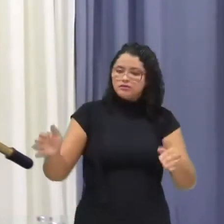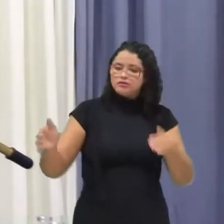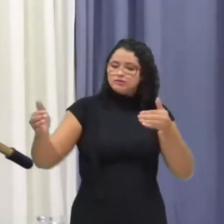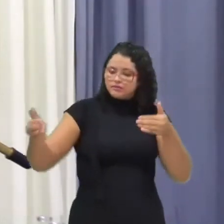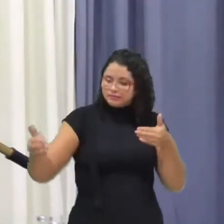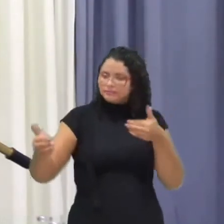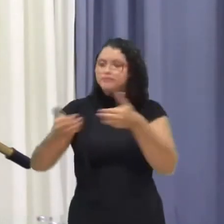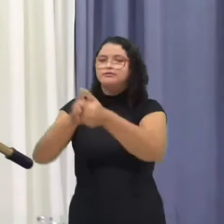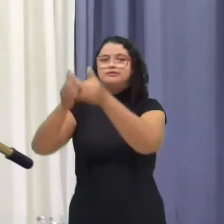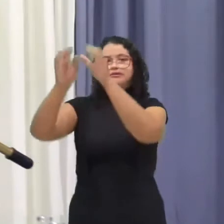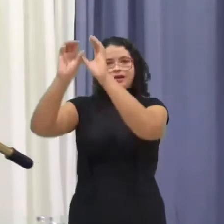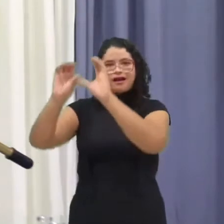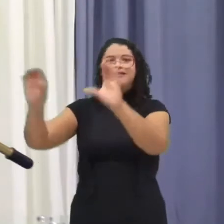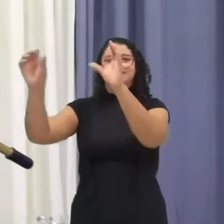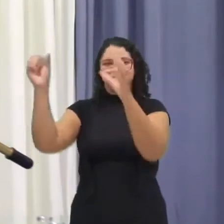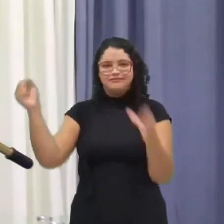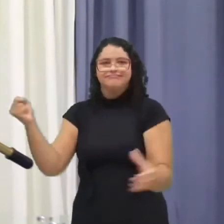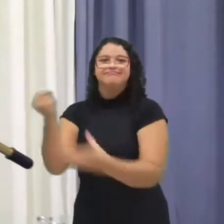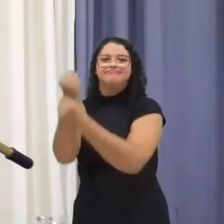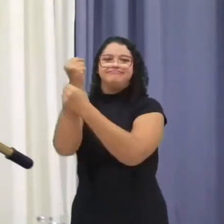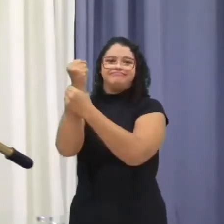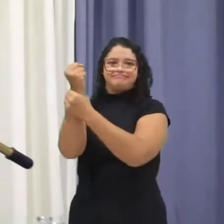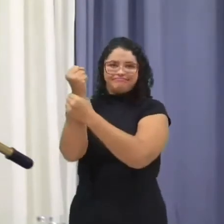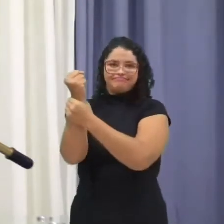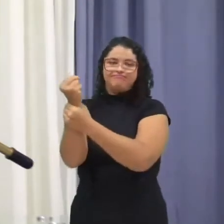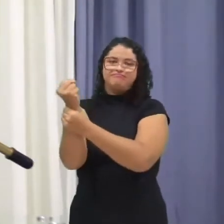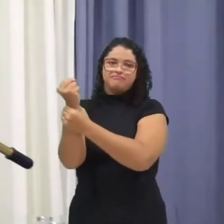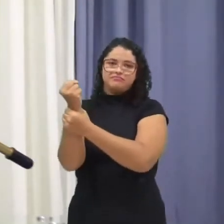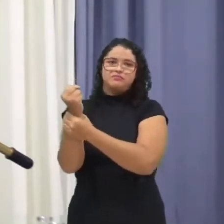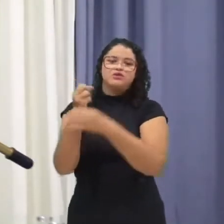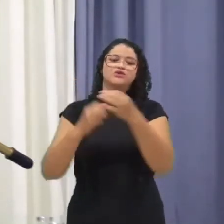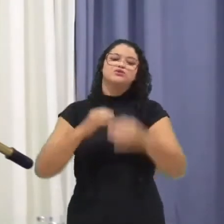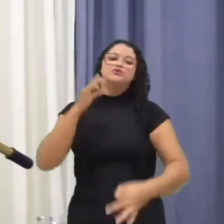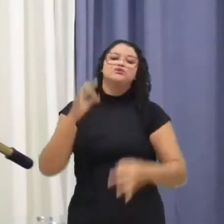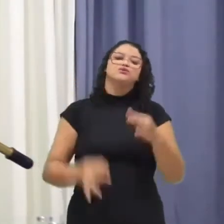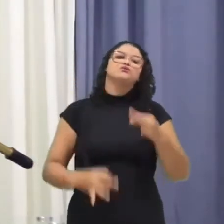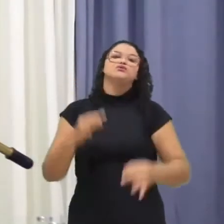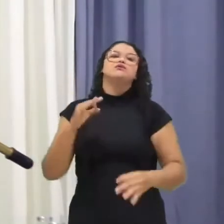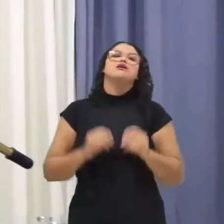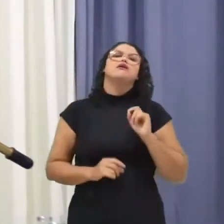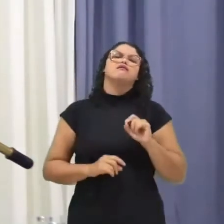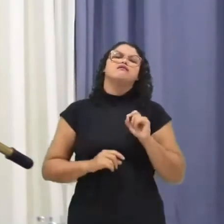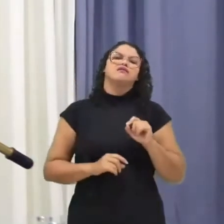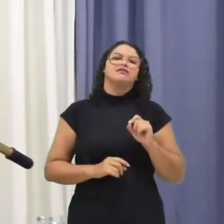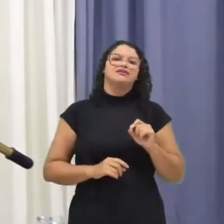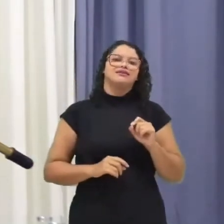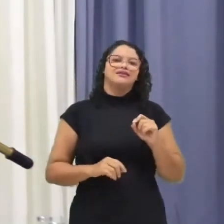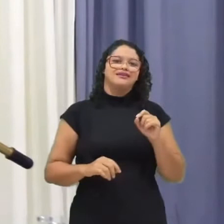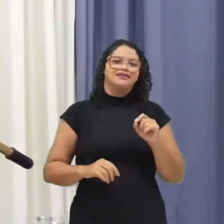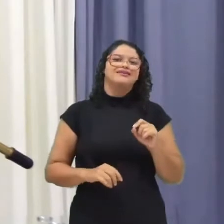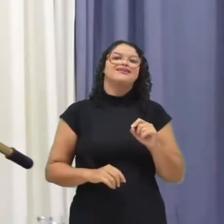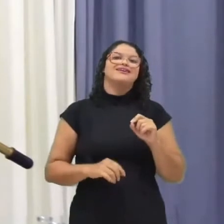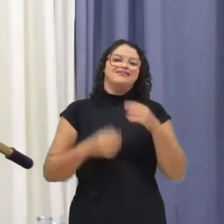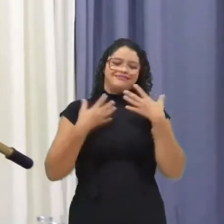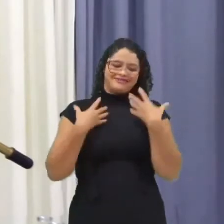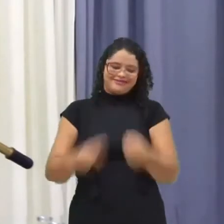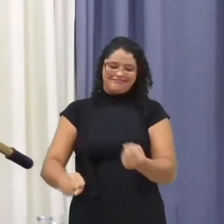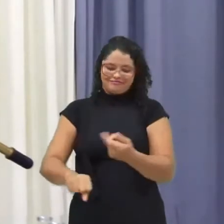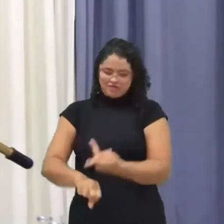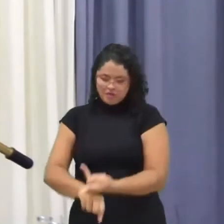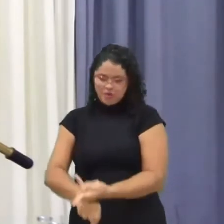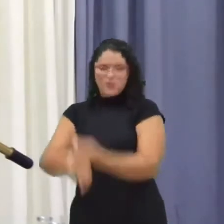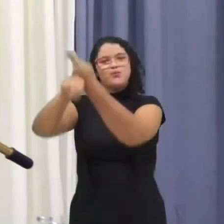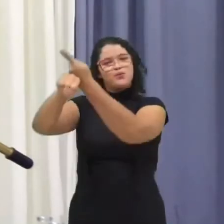estamos em um corpo glorioso. E esse julgamento é para quê? Para recebermos galardões, não é?